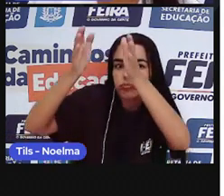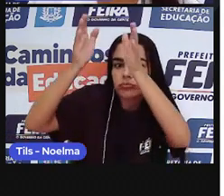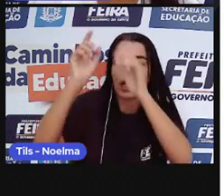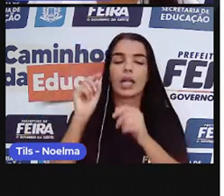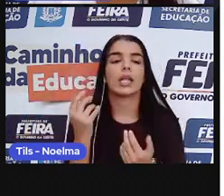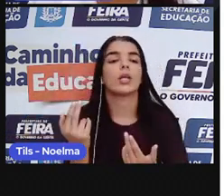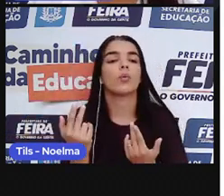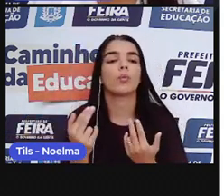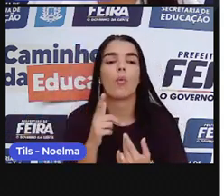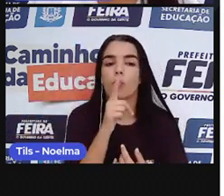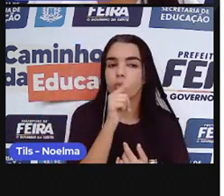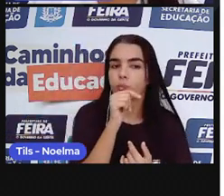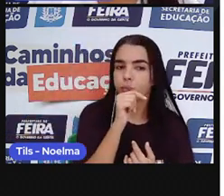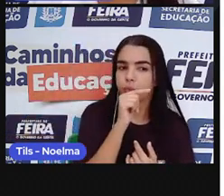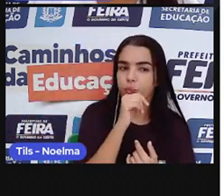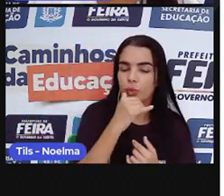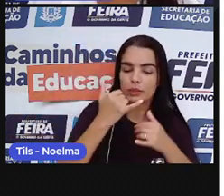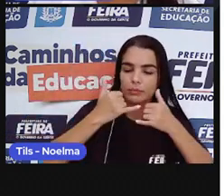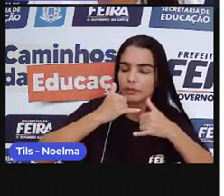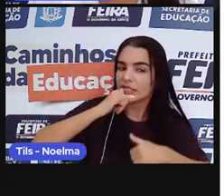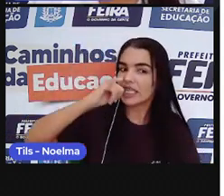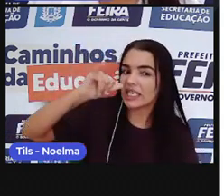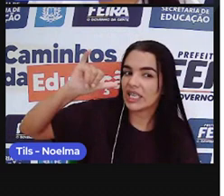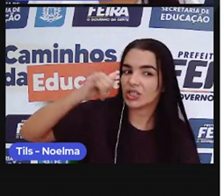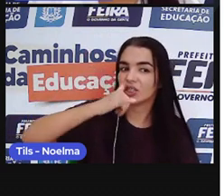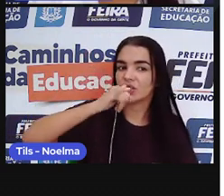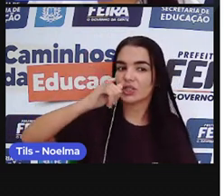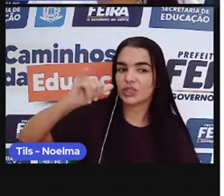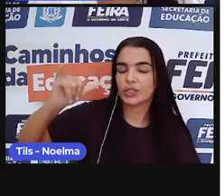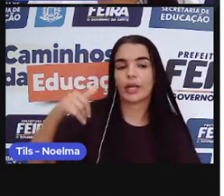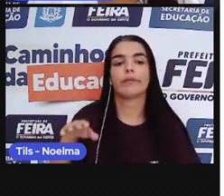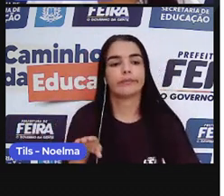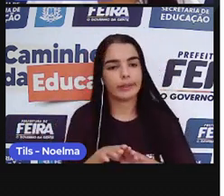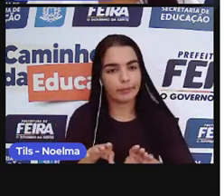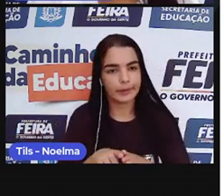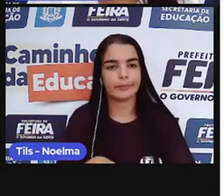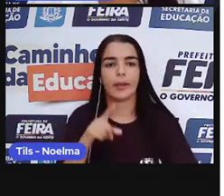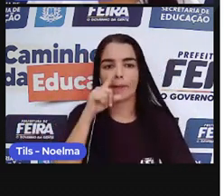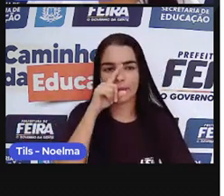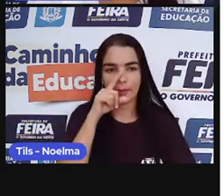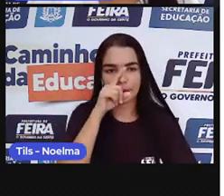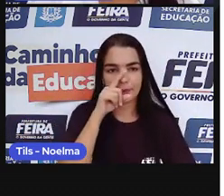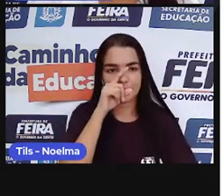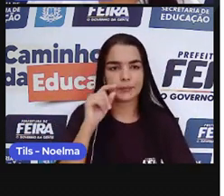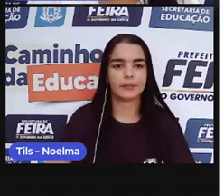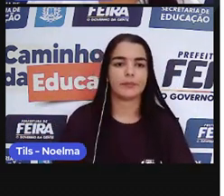hidrelétricas, também é um tipo de ameaça à Amazônia.